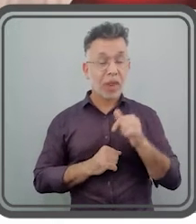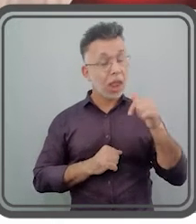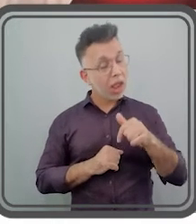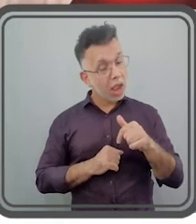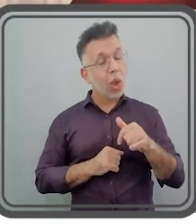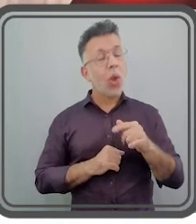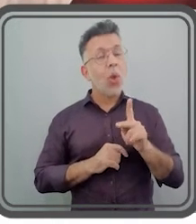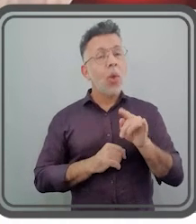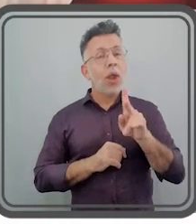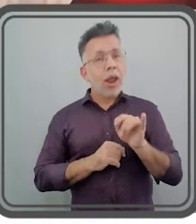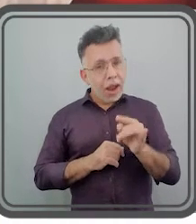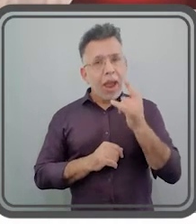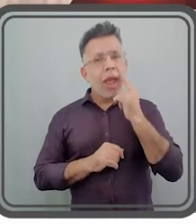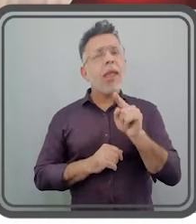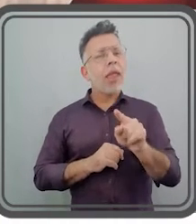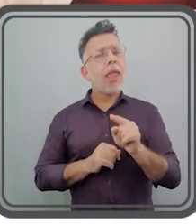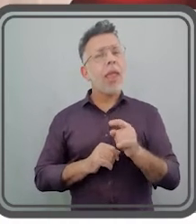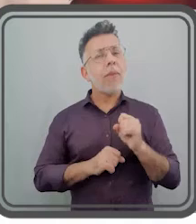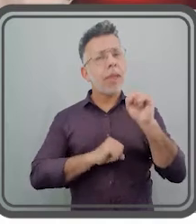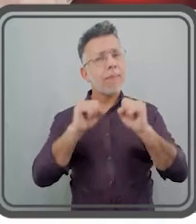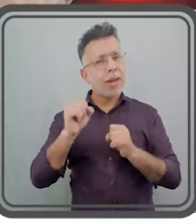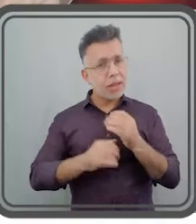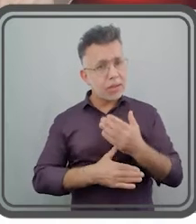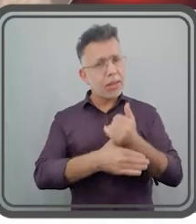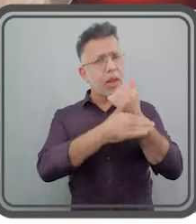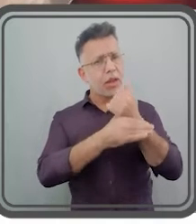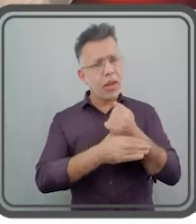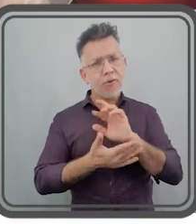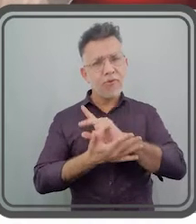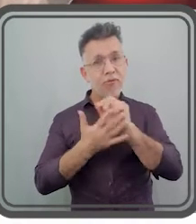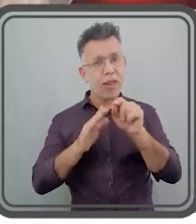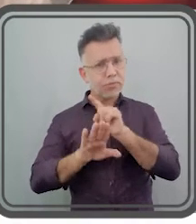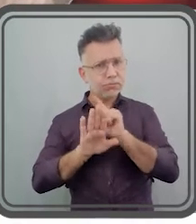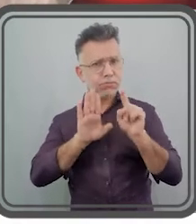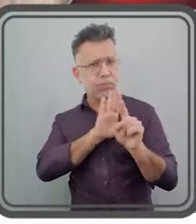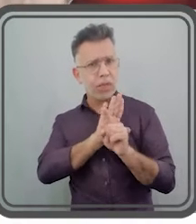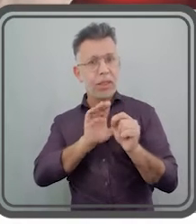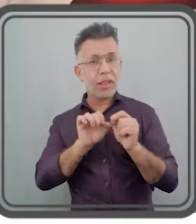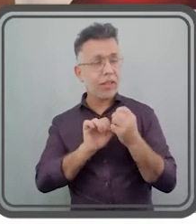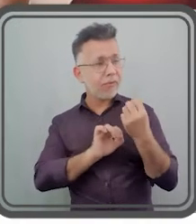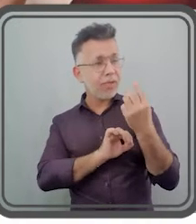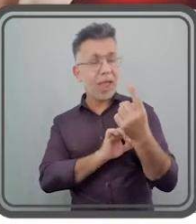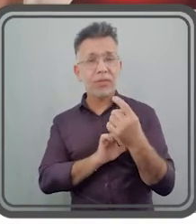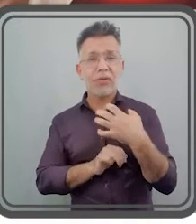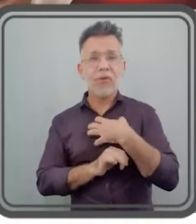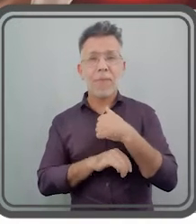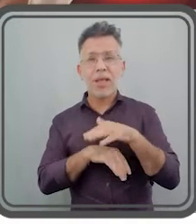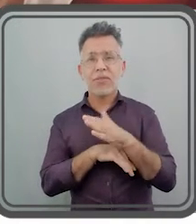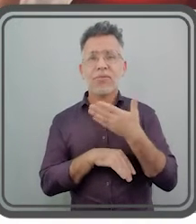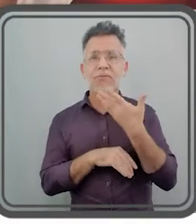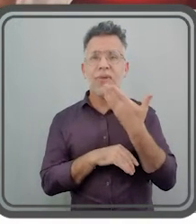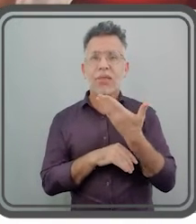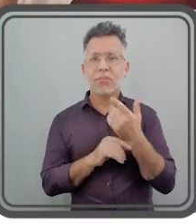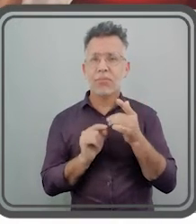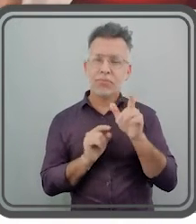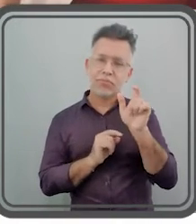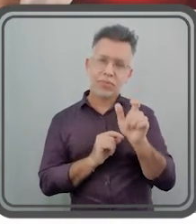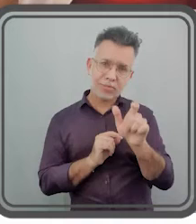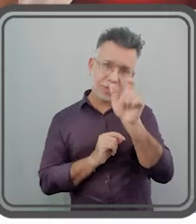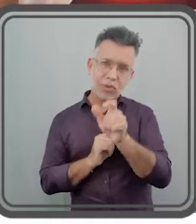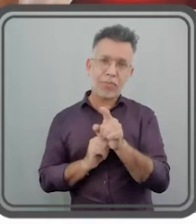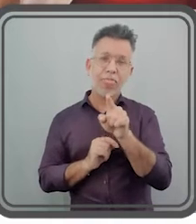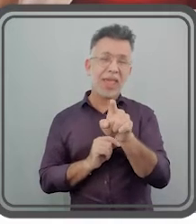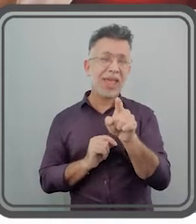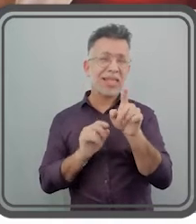empresa de tecnologia a gente tá sempre dentro por várias várias frentes de como o poder trazer a viagem de uma forma mais fácil para as pessoas é